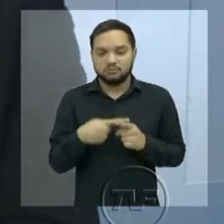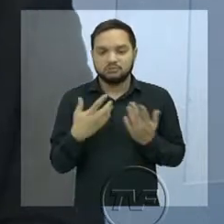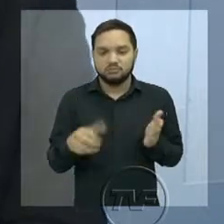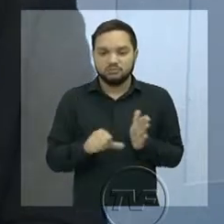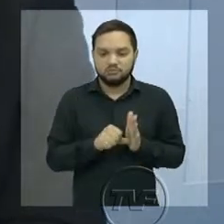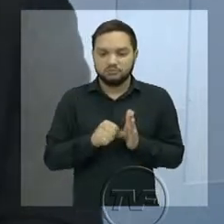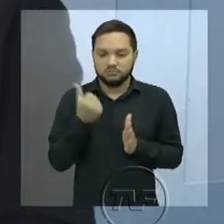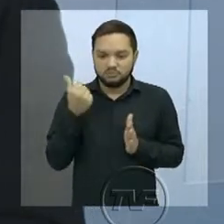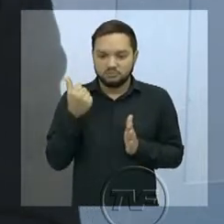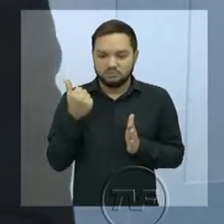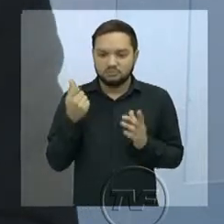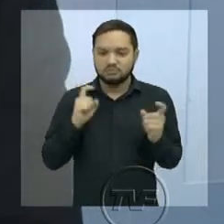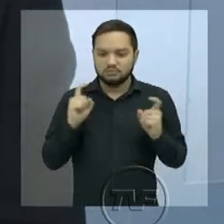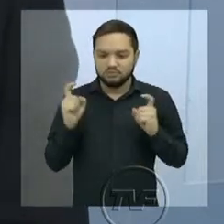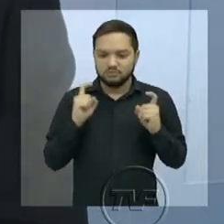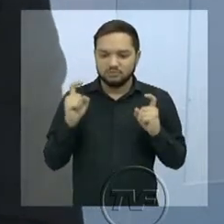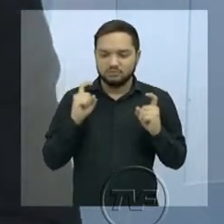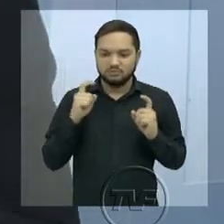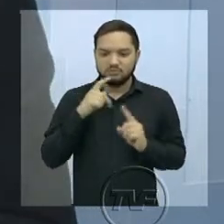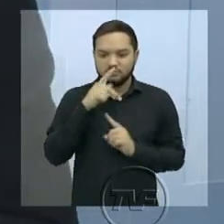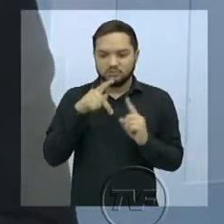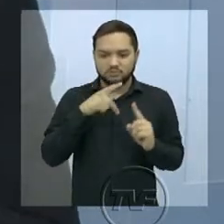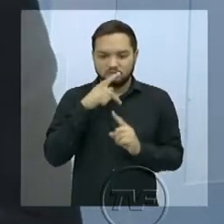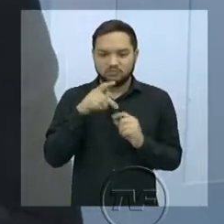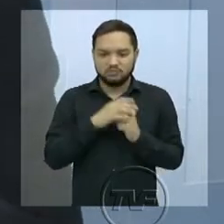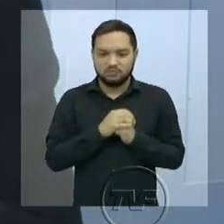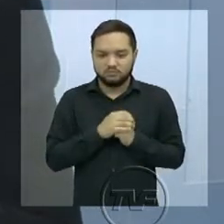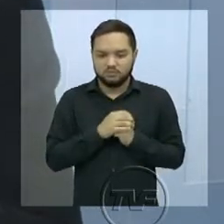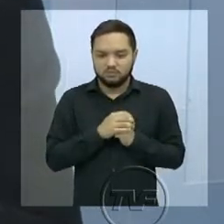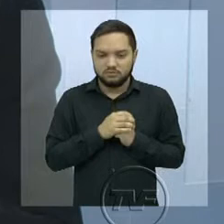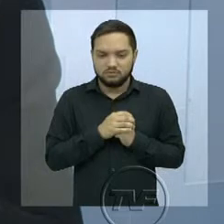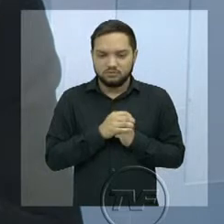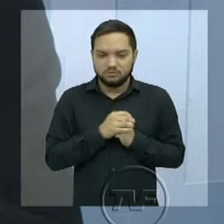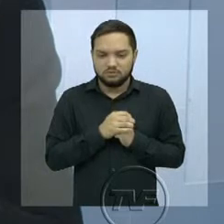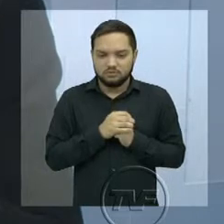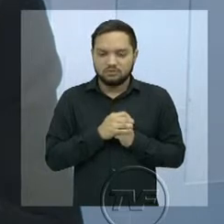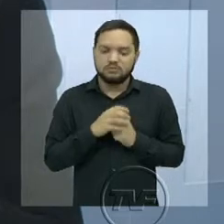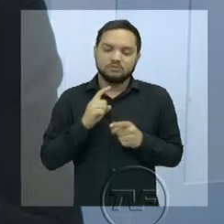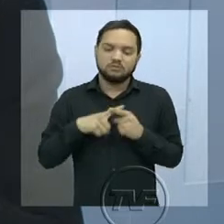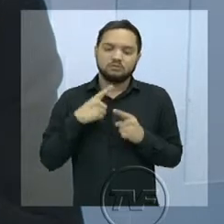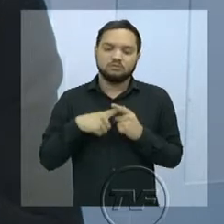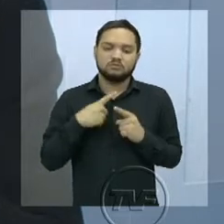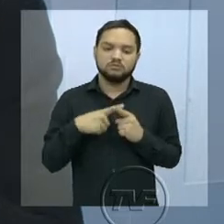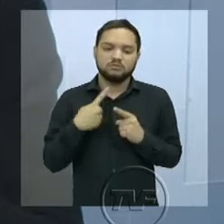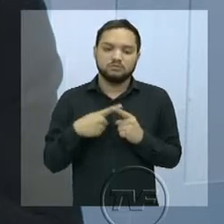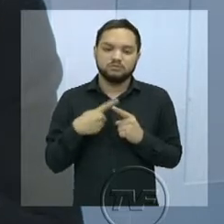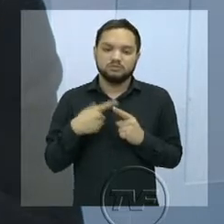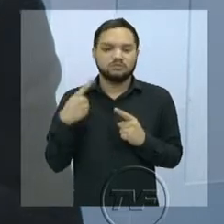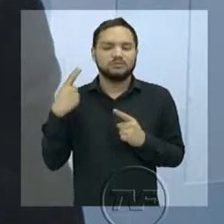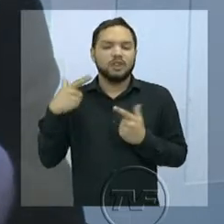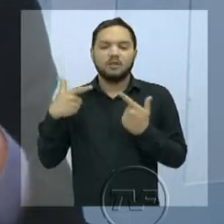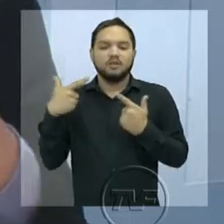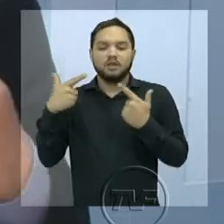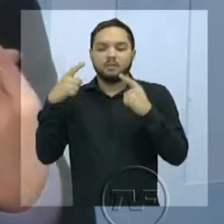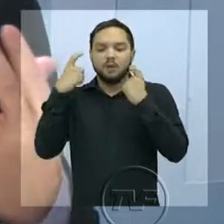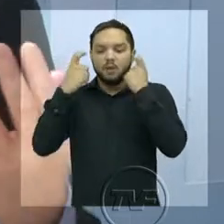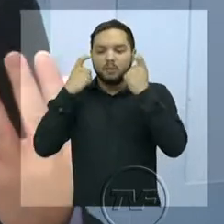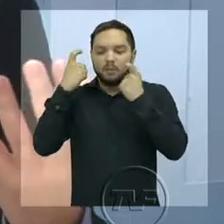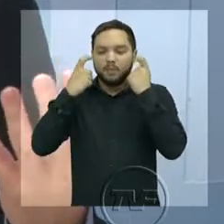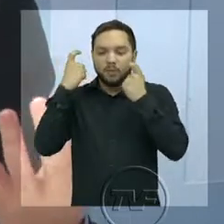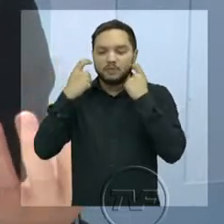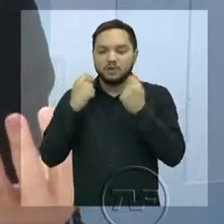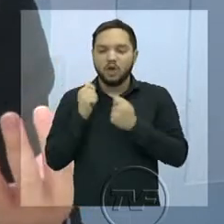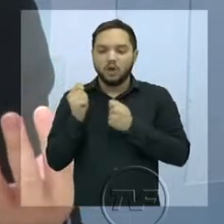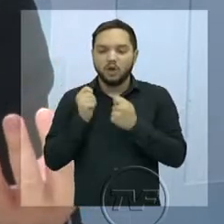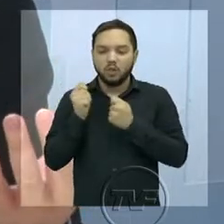estejamos discutindo a reforma da Previdência, Paulo, sem estar literalmente preocupado com a questão de quanto ela vai